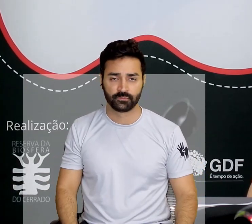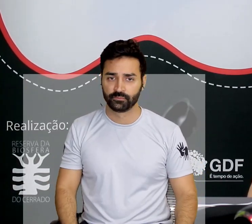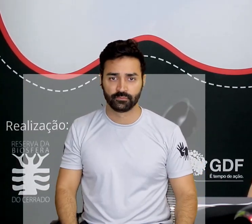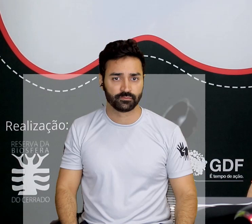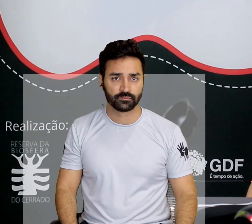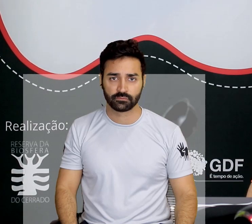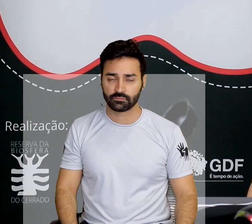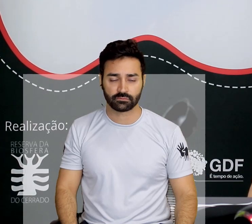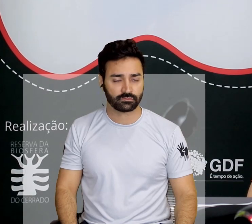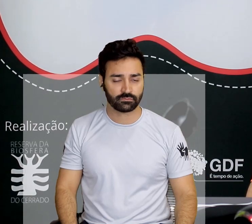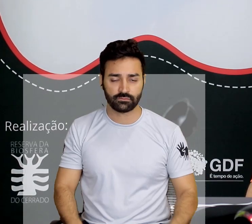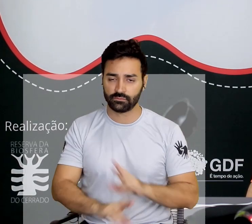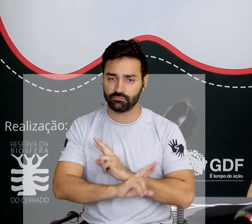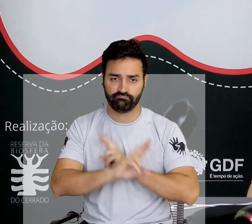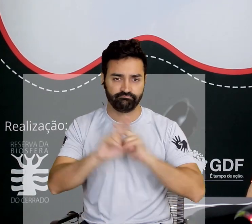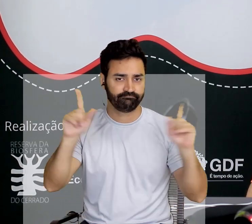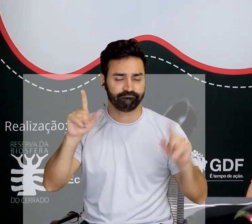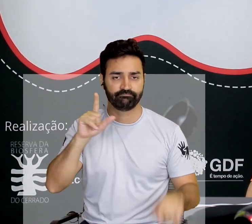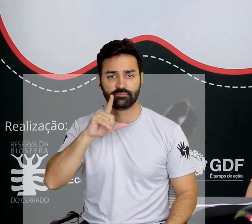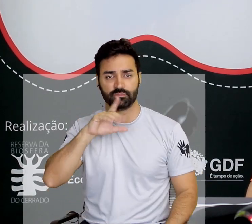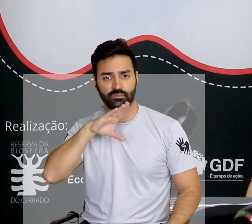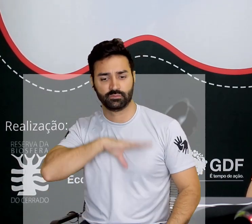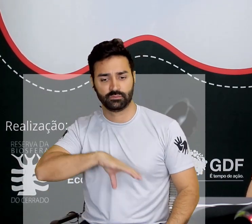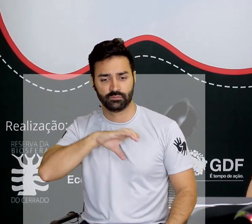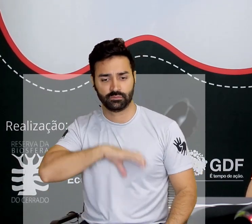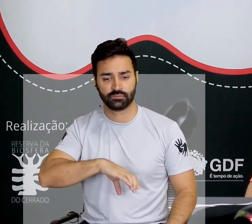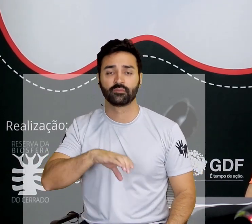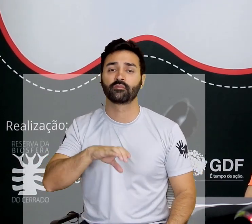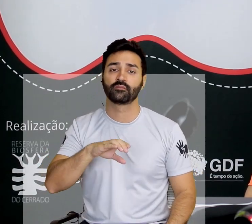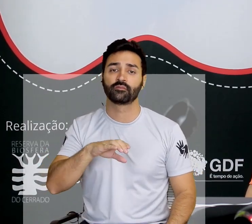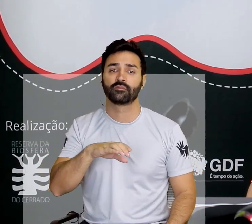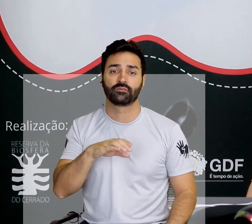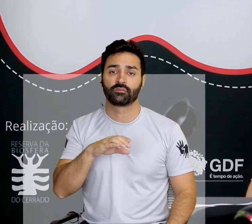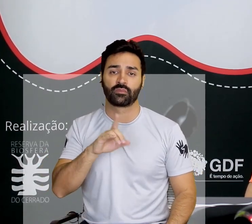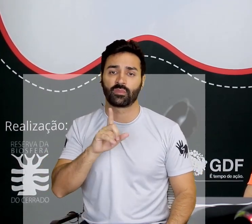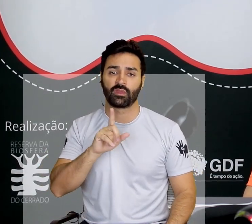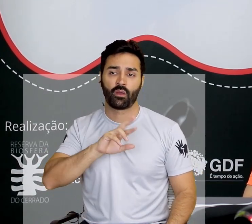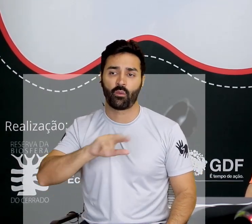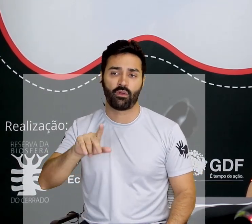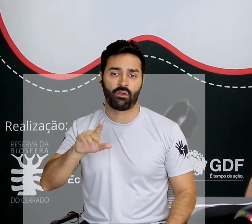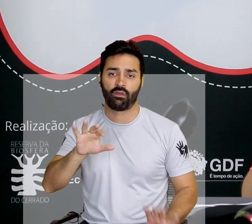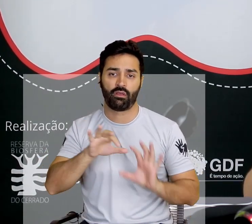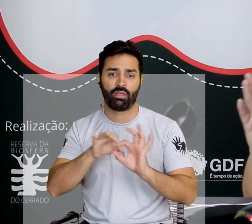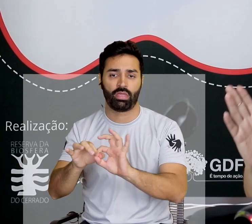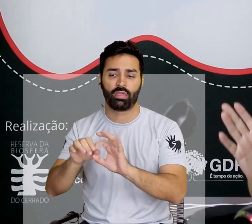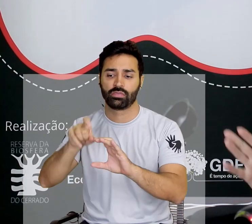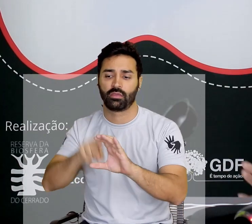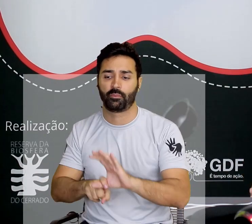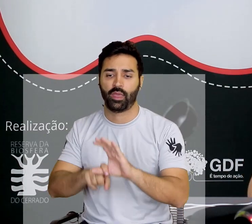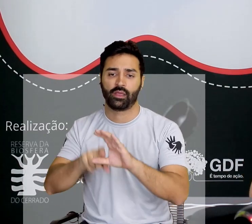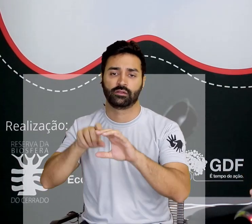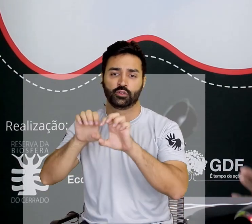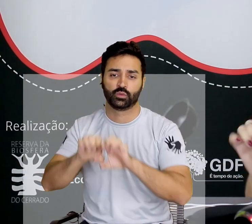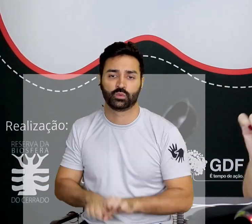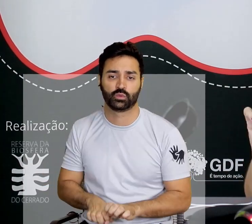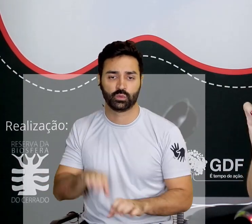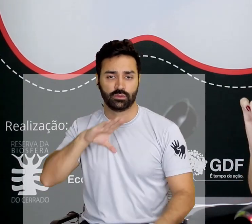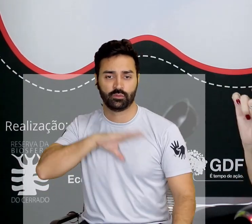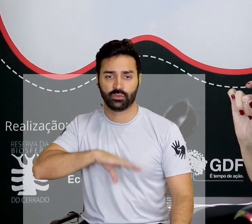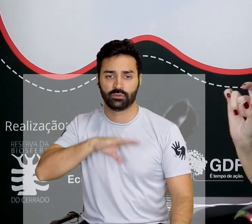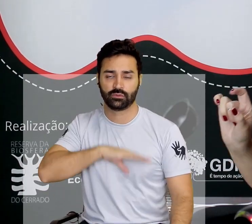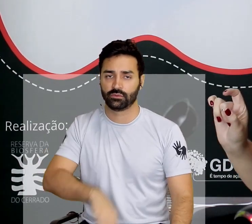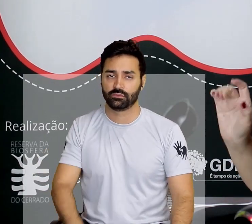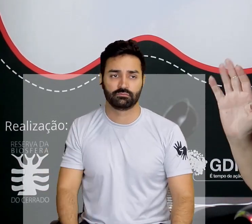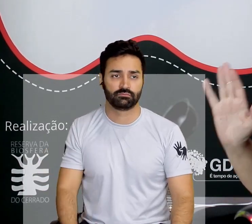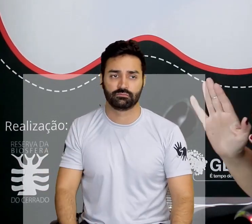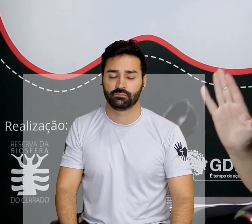ela é bem diferente do português, tá? Ela não fica presa à estrutura do português, à forma como